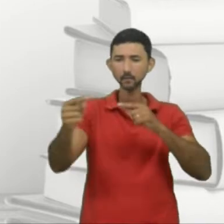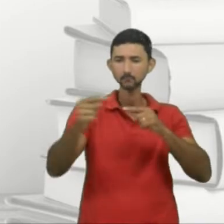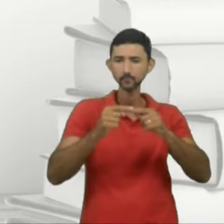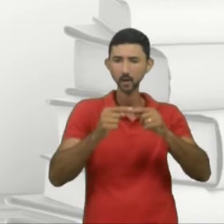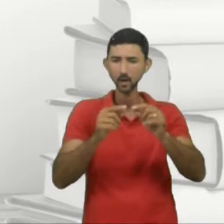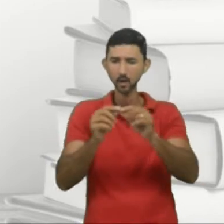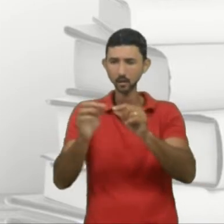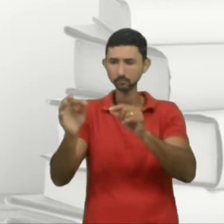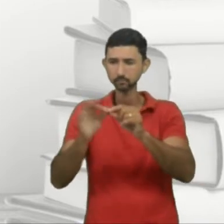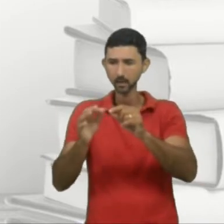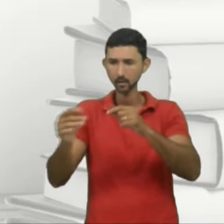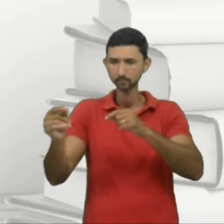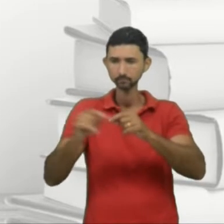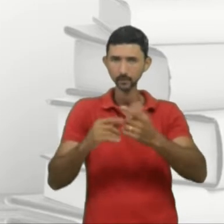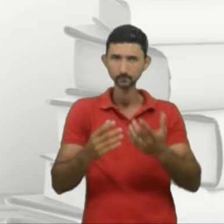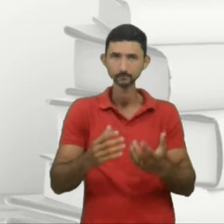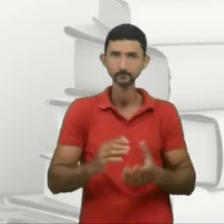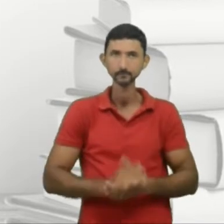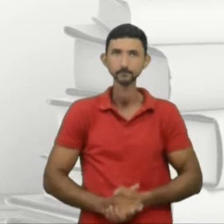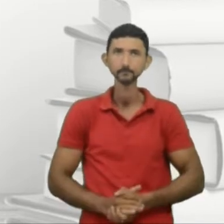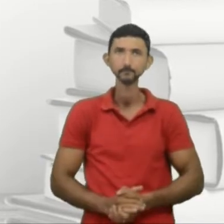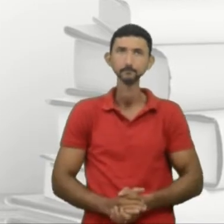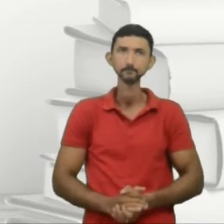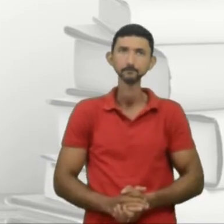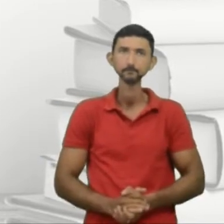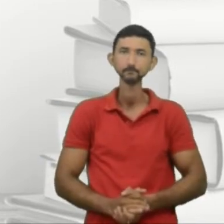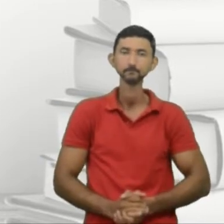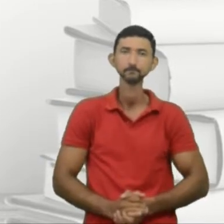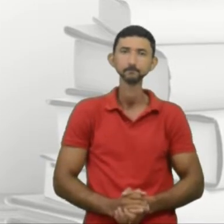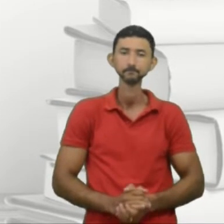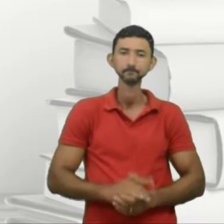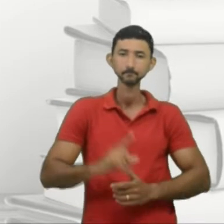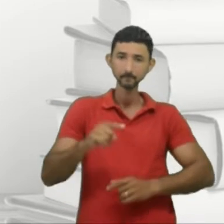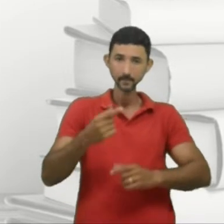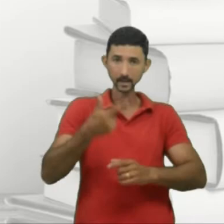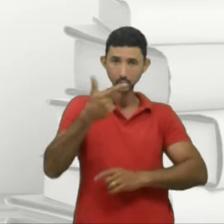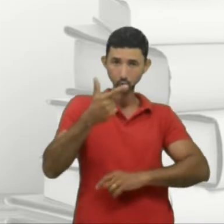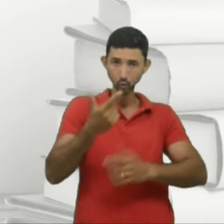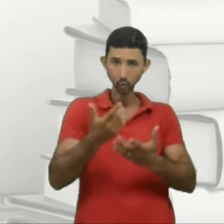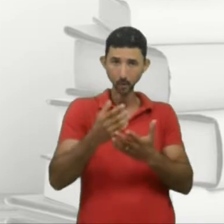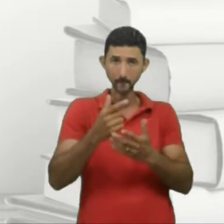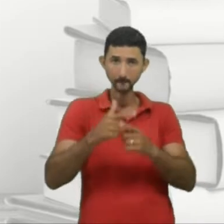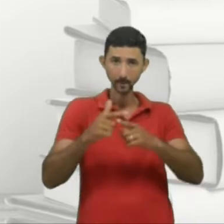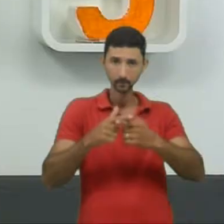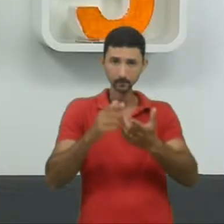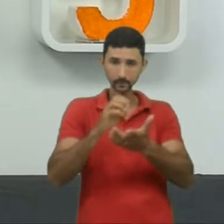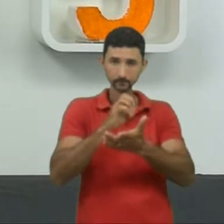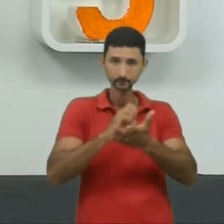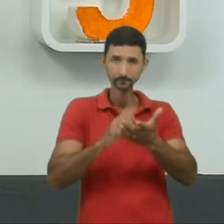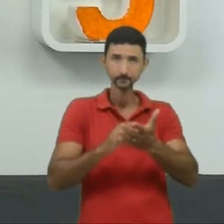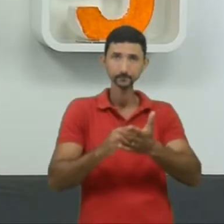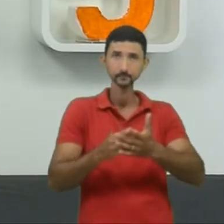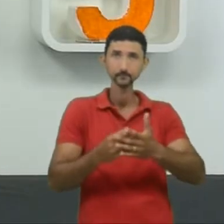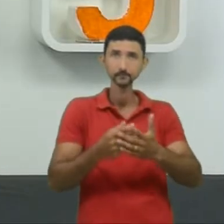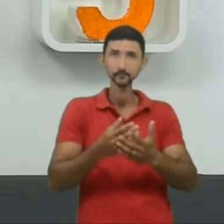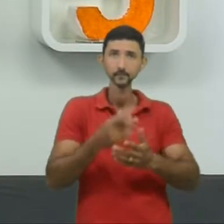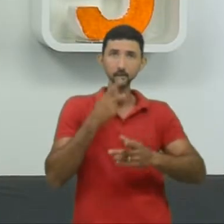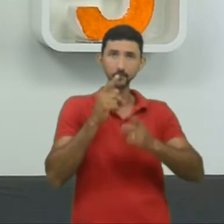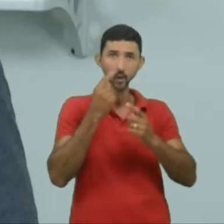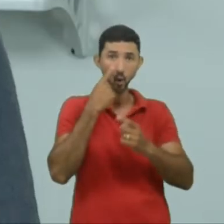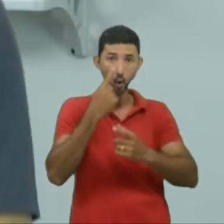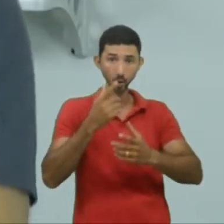minha primeira escolha. Então, antes de iniciar a situação problema 2, eu gostaria de fazer um comentário